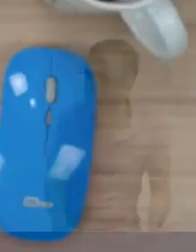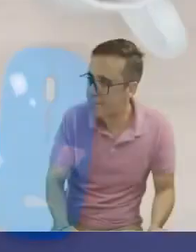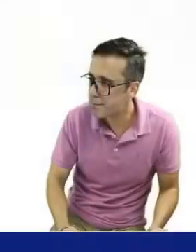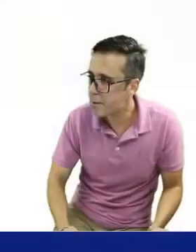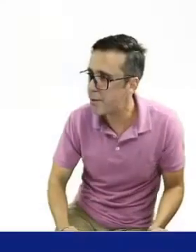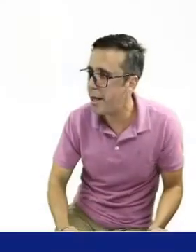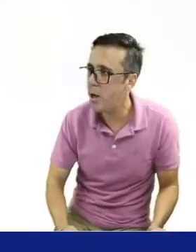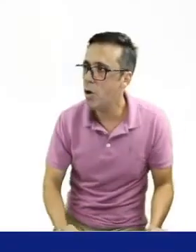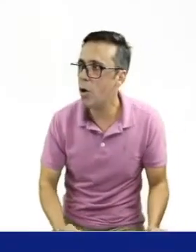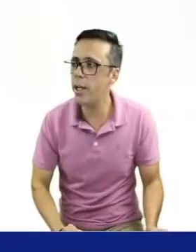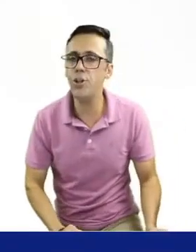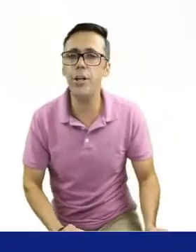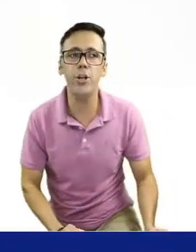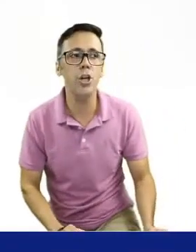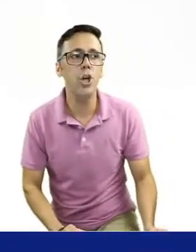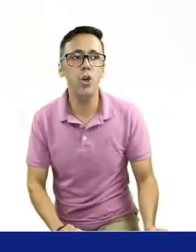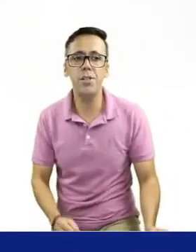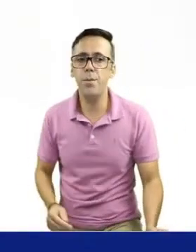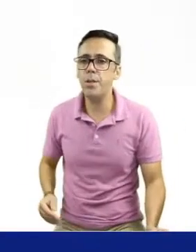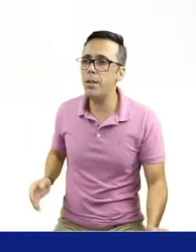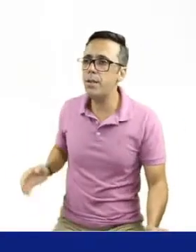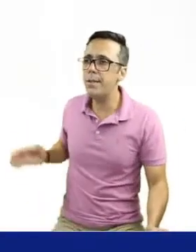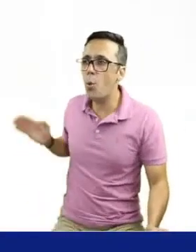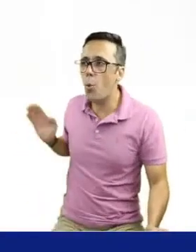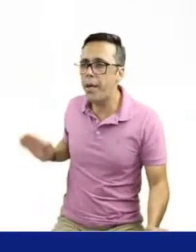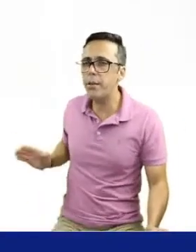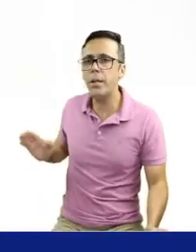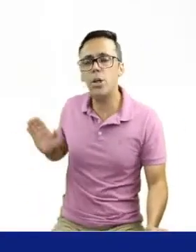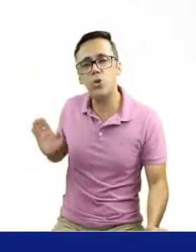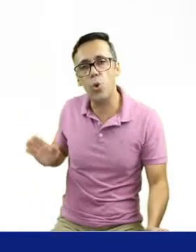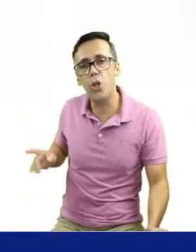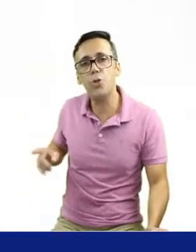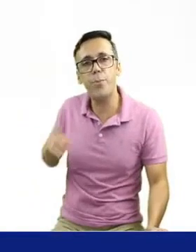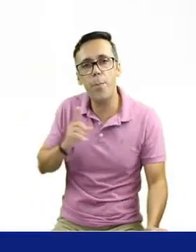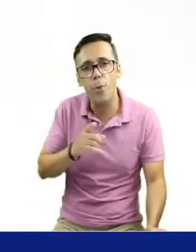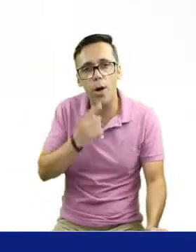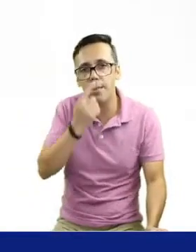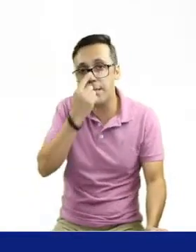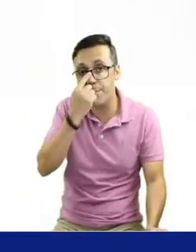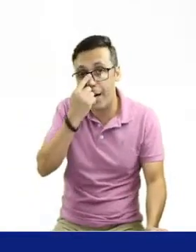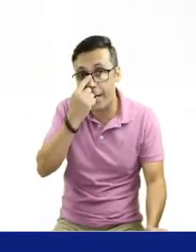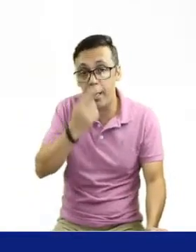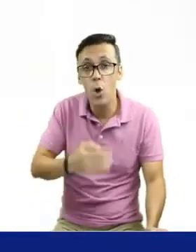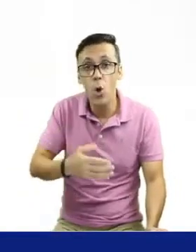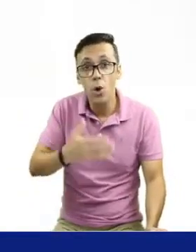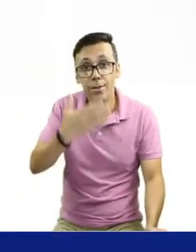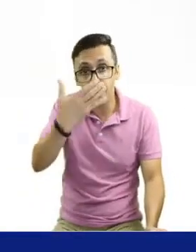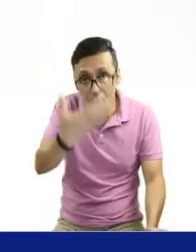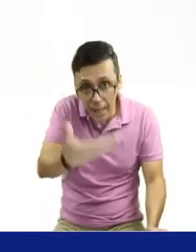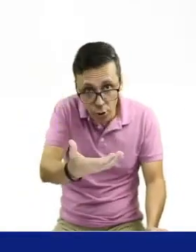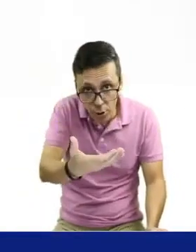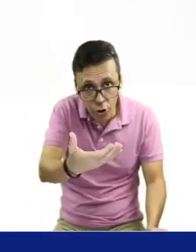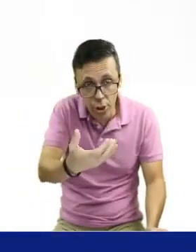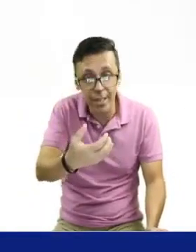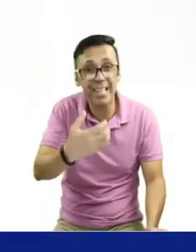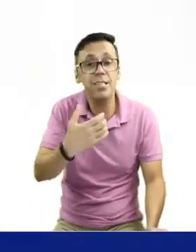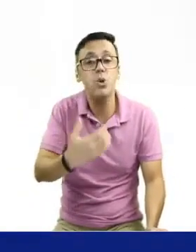por gentileza né olha aí gente nós temos aqui 50 questões propostas para